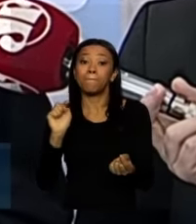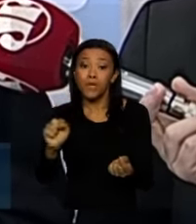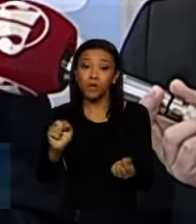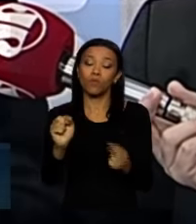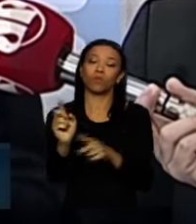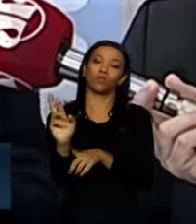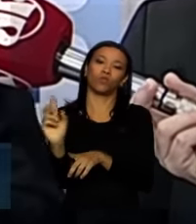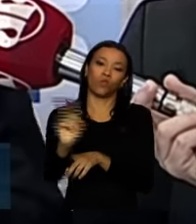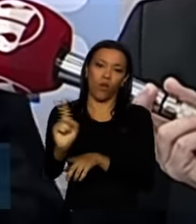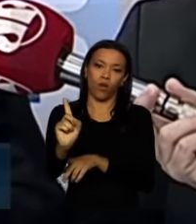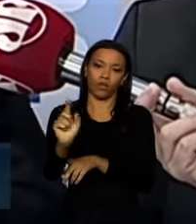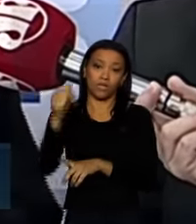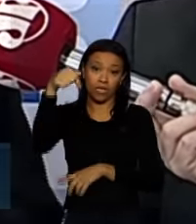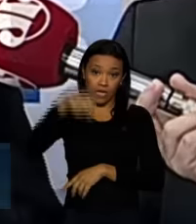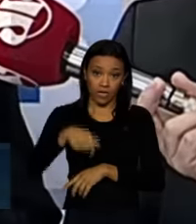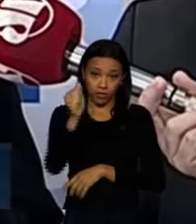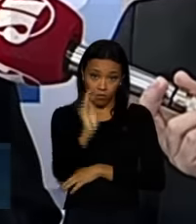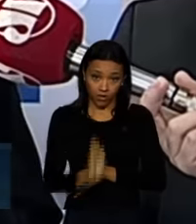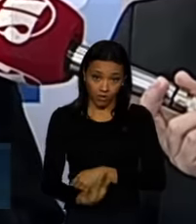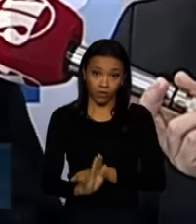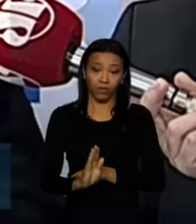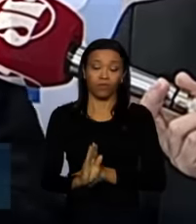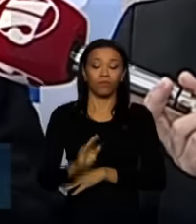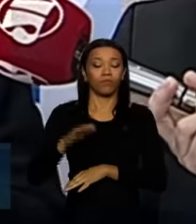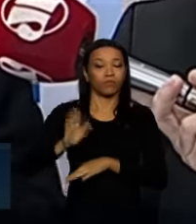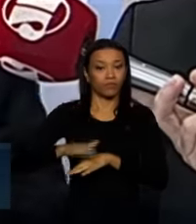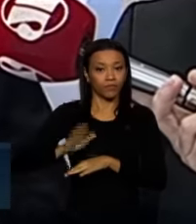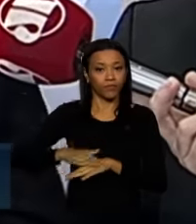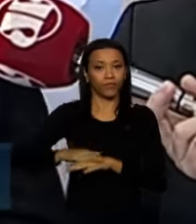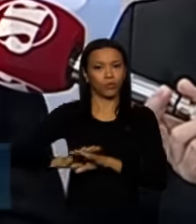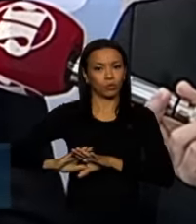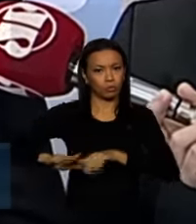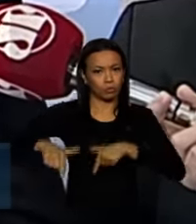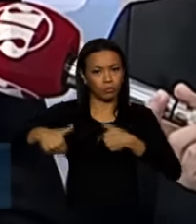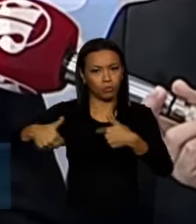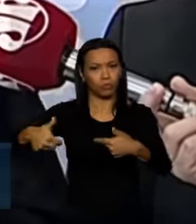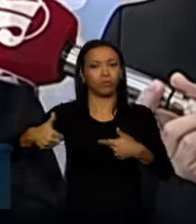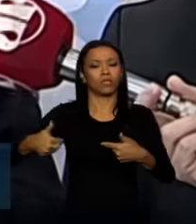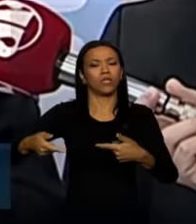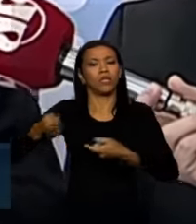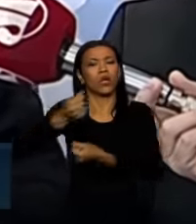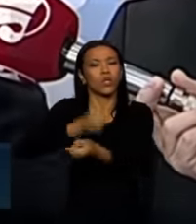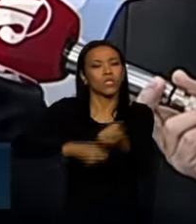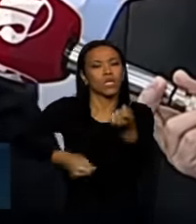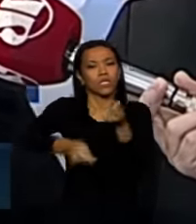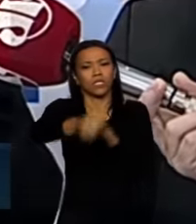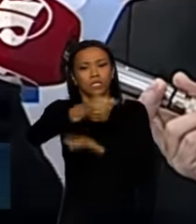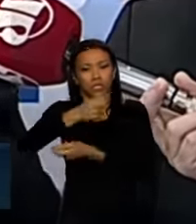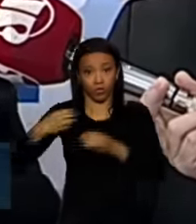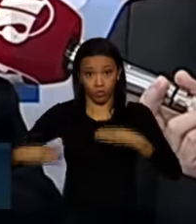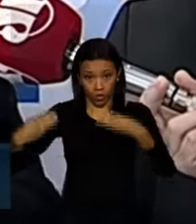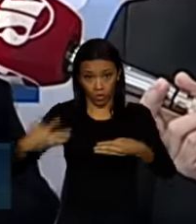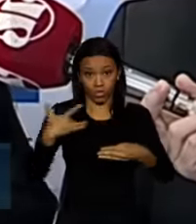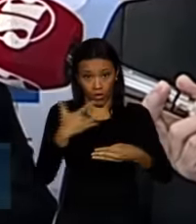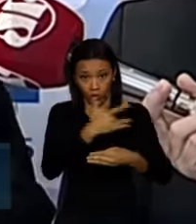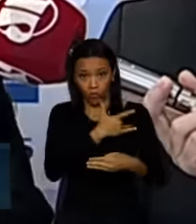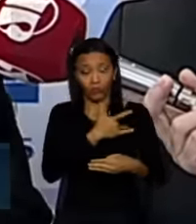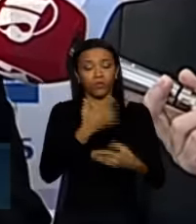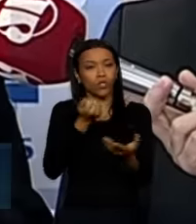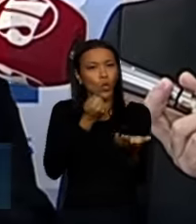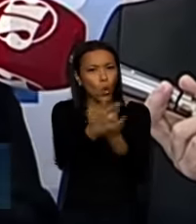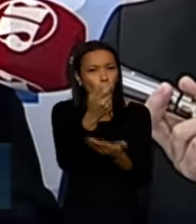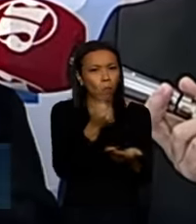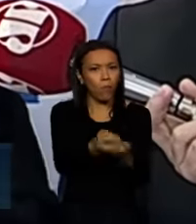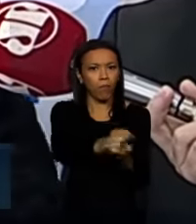no Brasil D eficiência do Ministério da Saúde da capacidade de negociação do poder de compra em